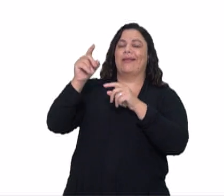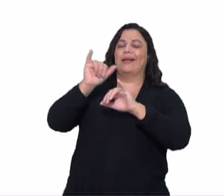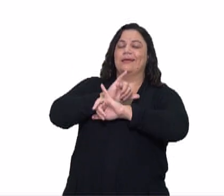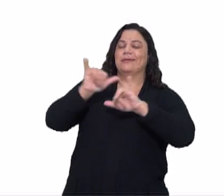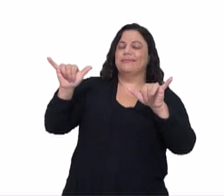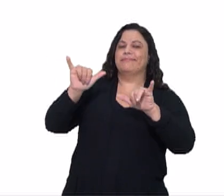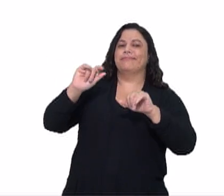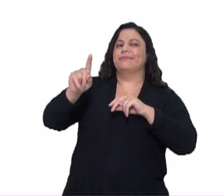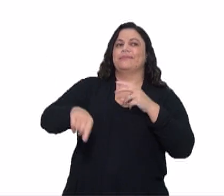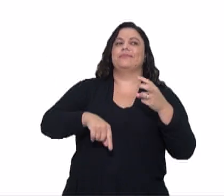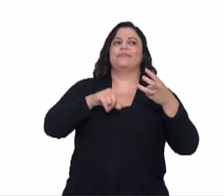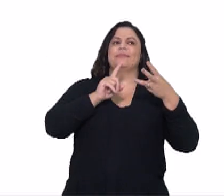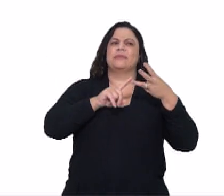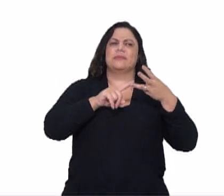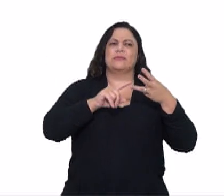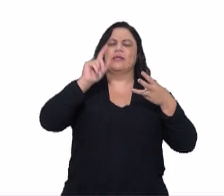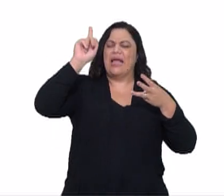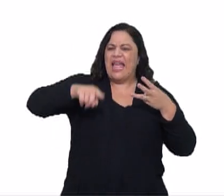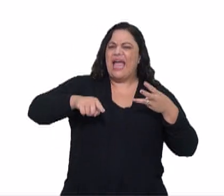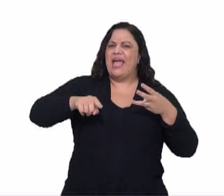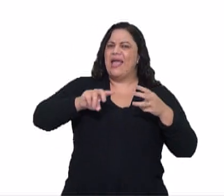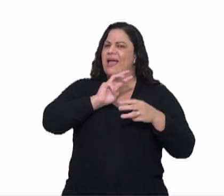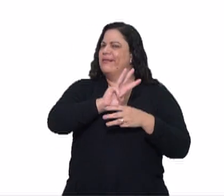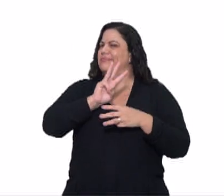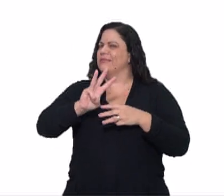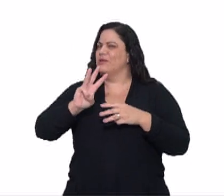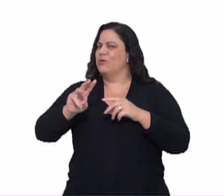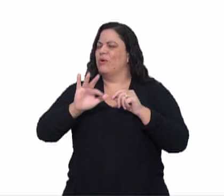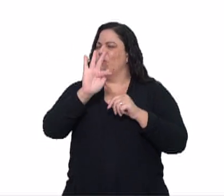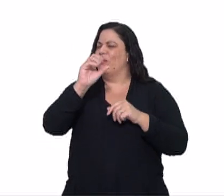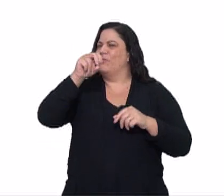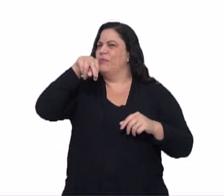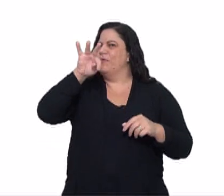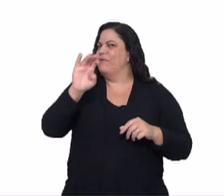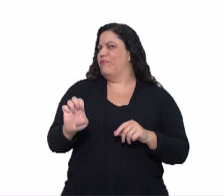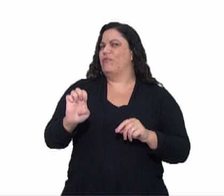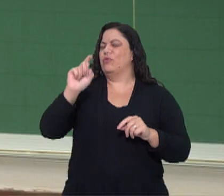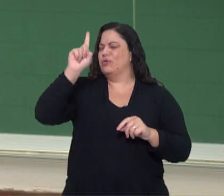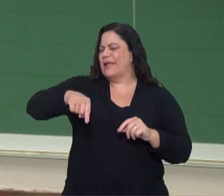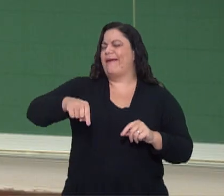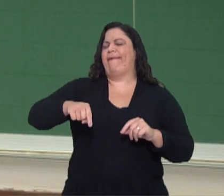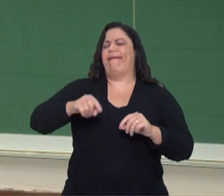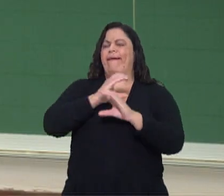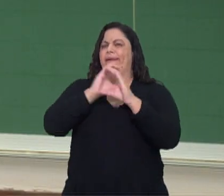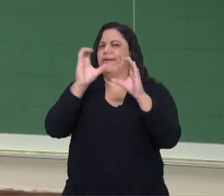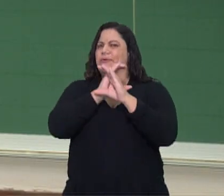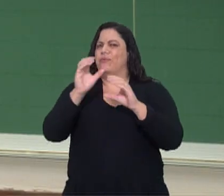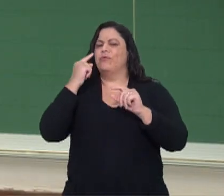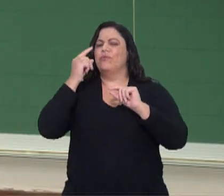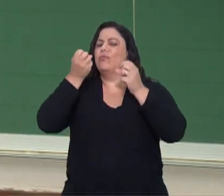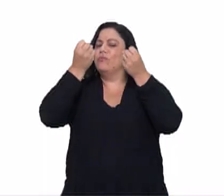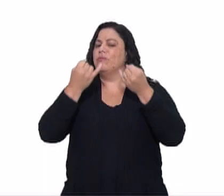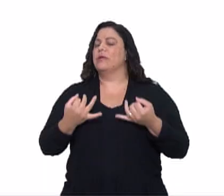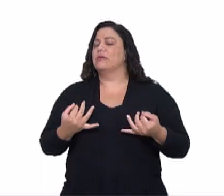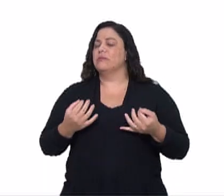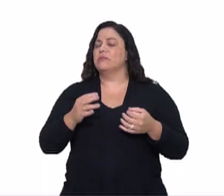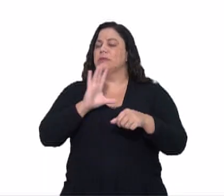ler? Trata-se de uma fonte confiável? Explique. Mais um tempo para vocês fazerem essas daí.